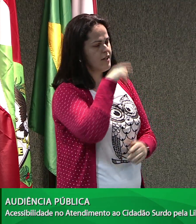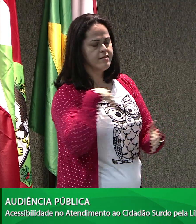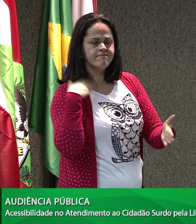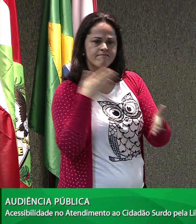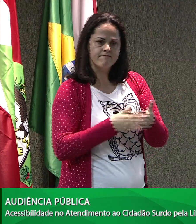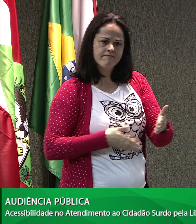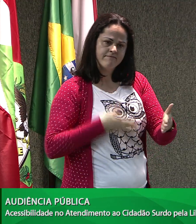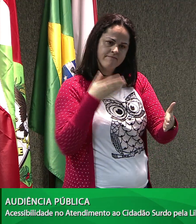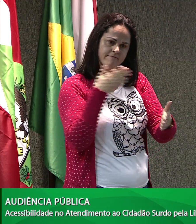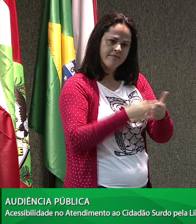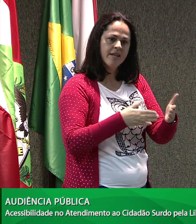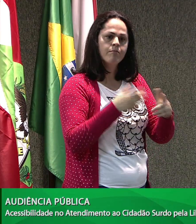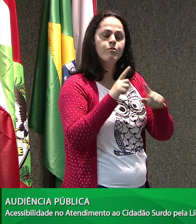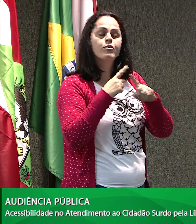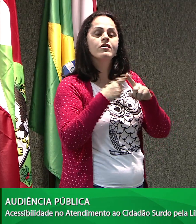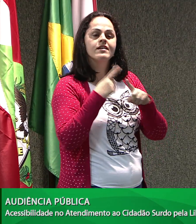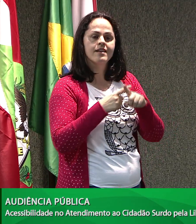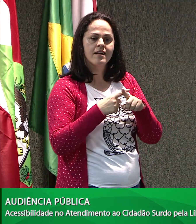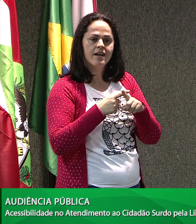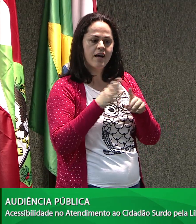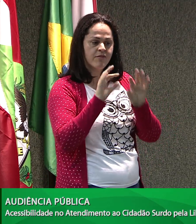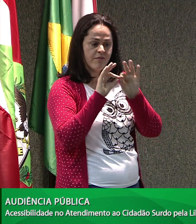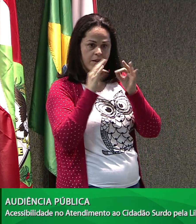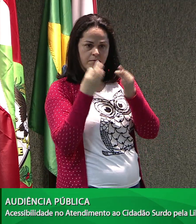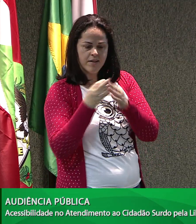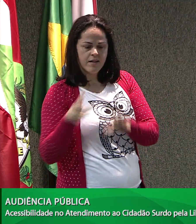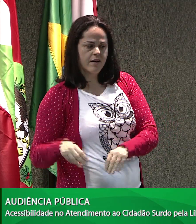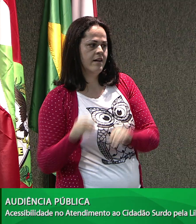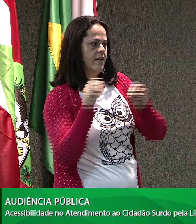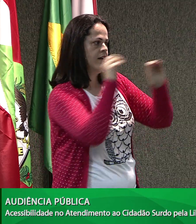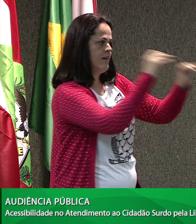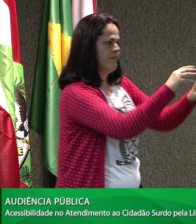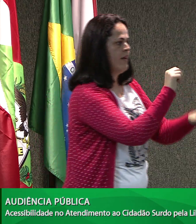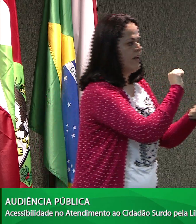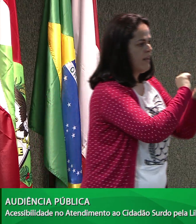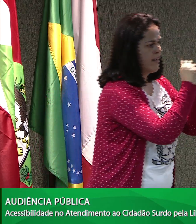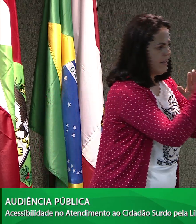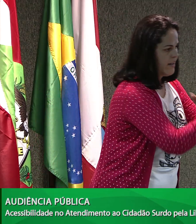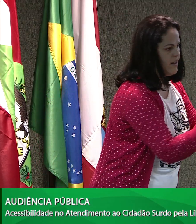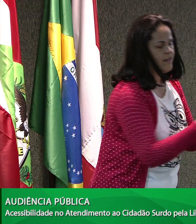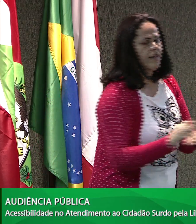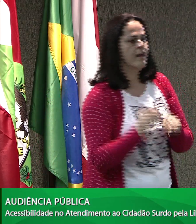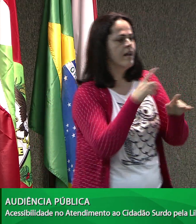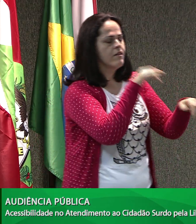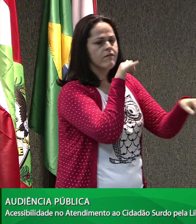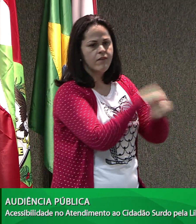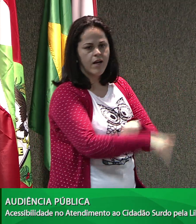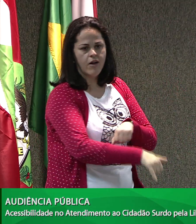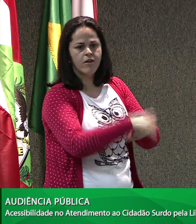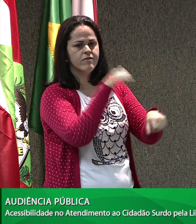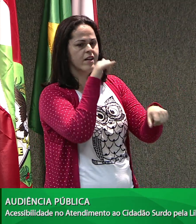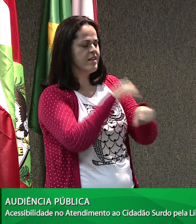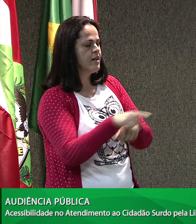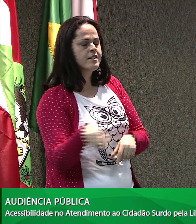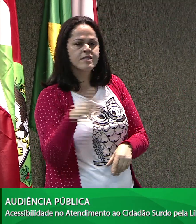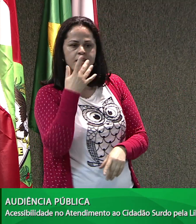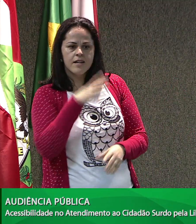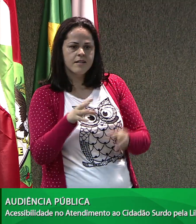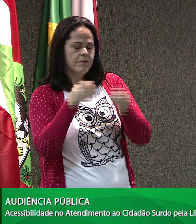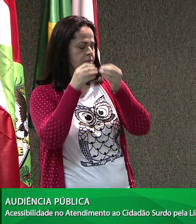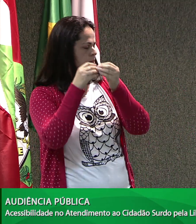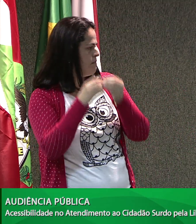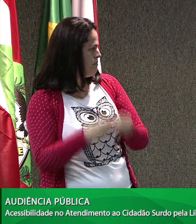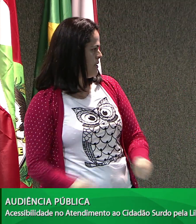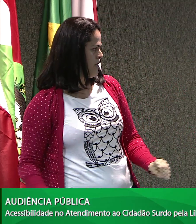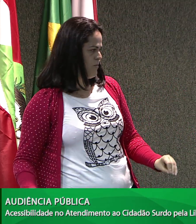complicado. Existem muitas dificuldades, muitas barreiras de aprendizado por questão da família, que deixa no atendimento e depois ele